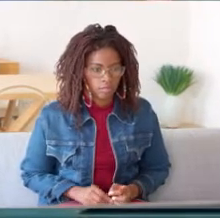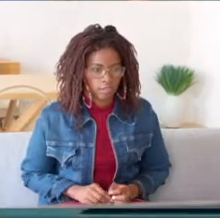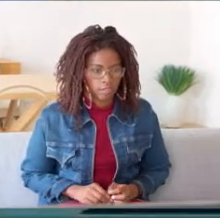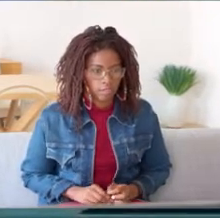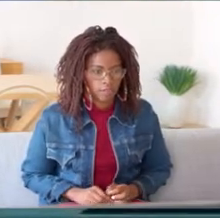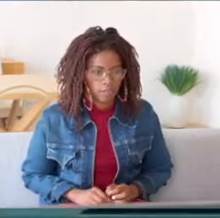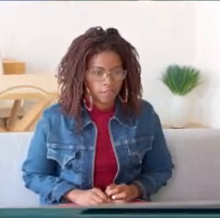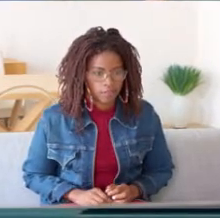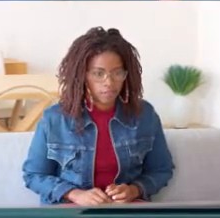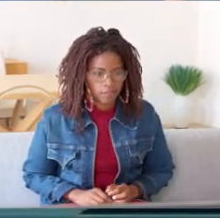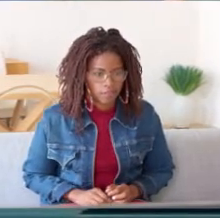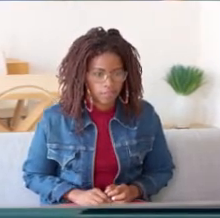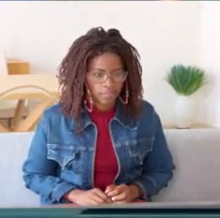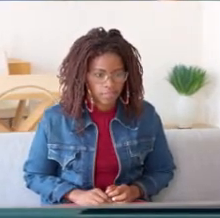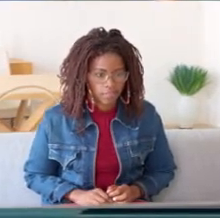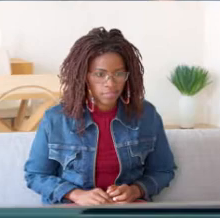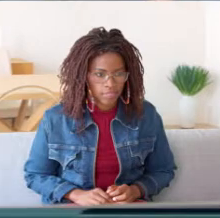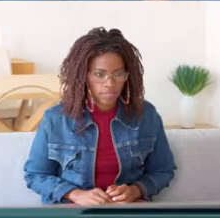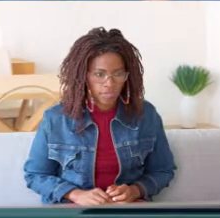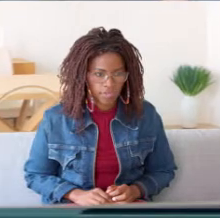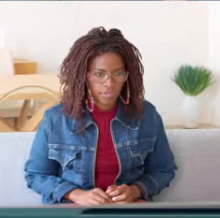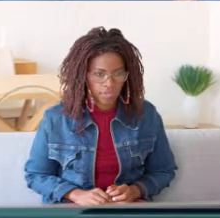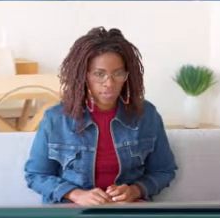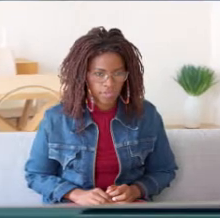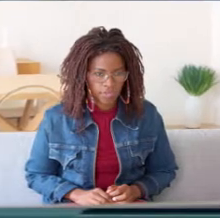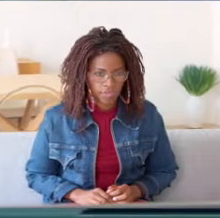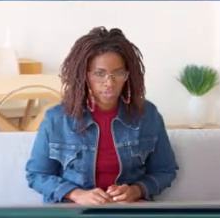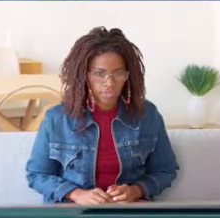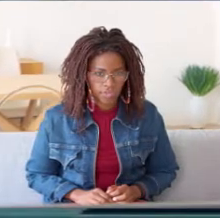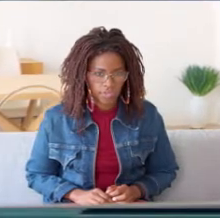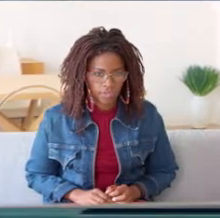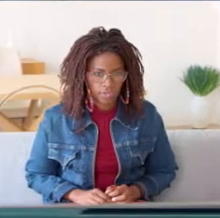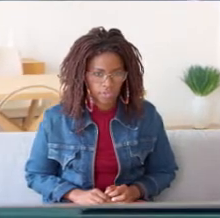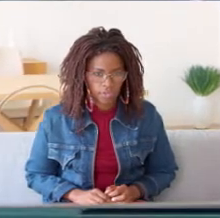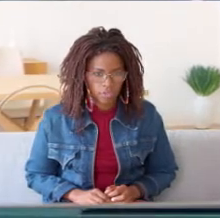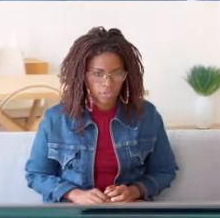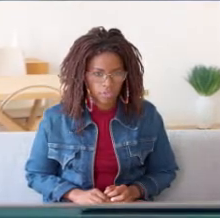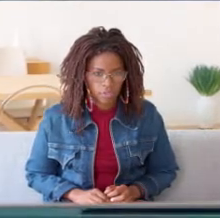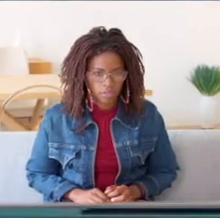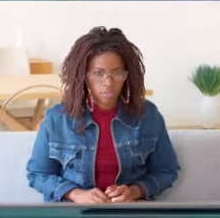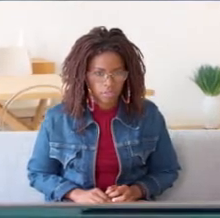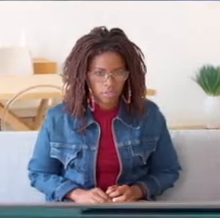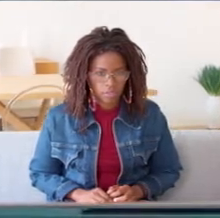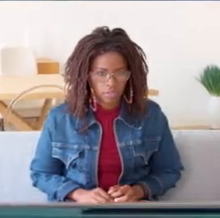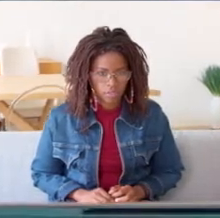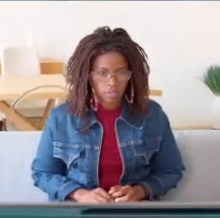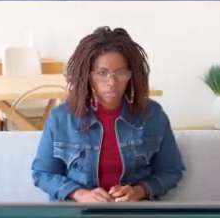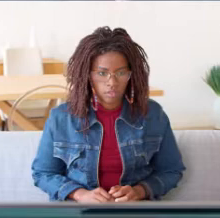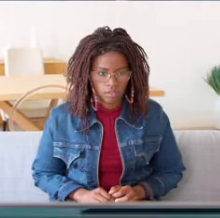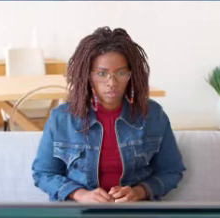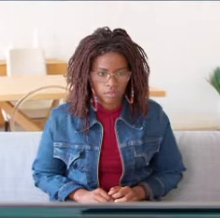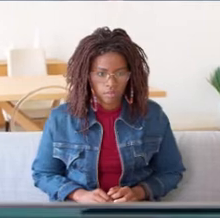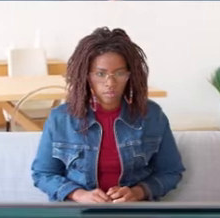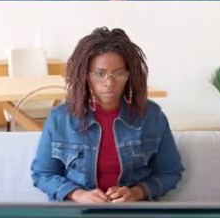acho que só vale pela rivalidade só vale pela pela alegria do torcedor do Fluminense por uma vitória pela pequena Freguesia são três jogos três vitórias